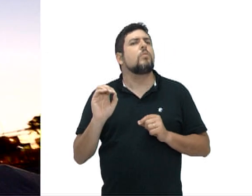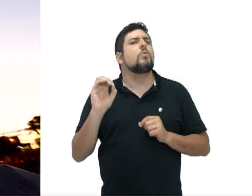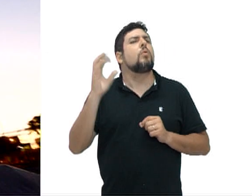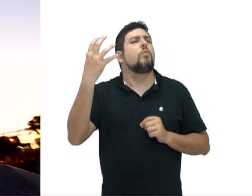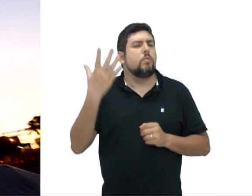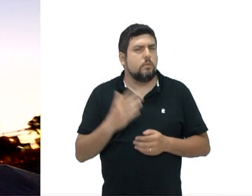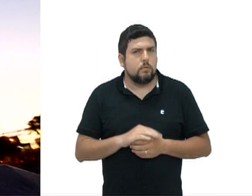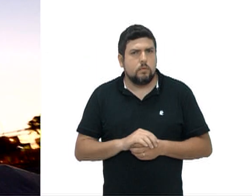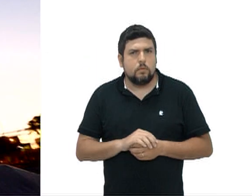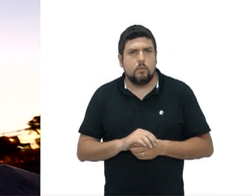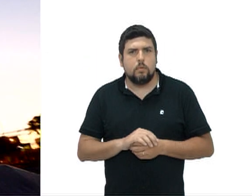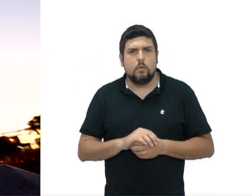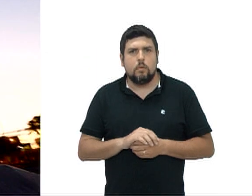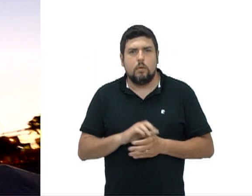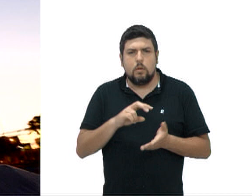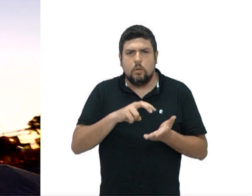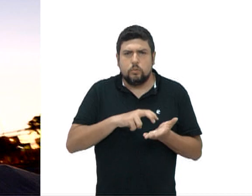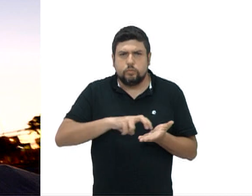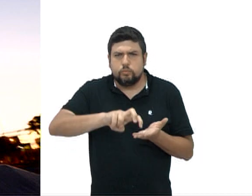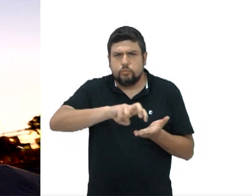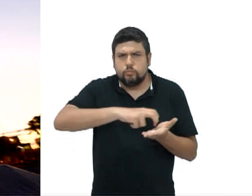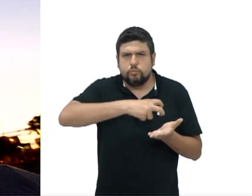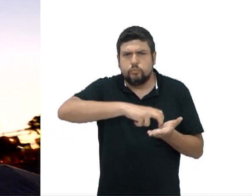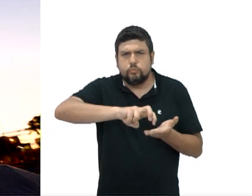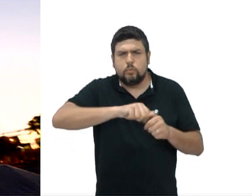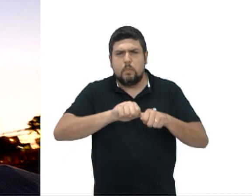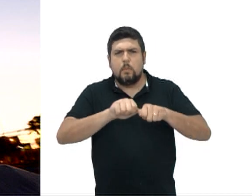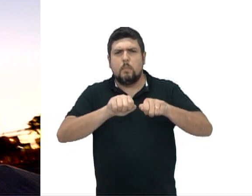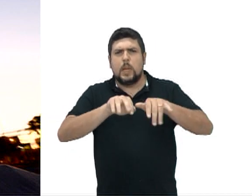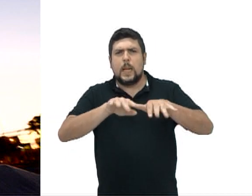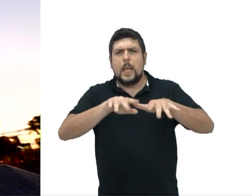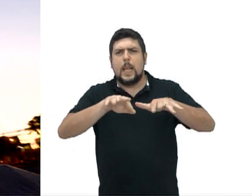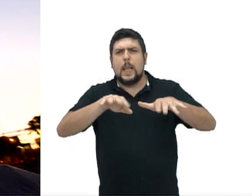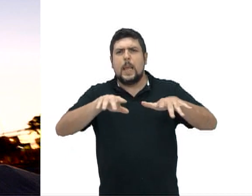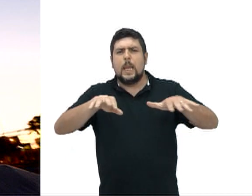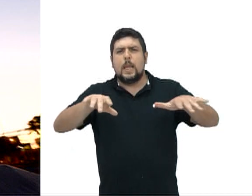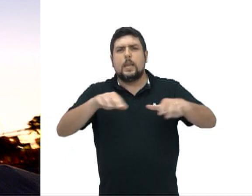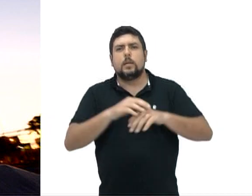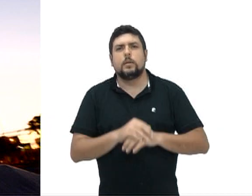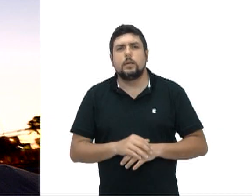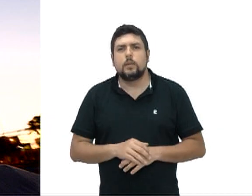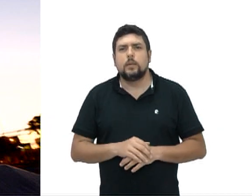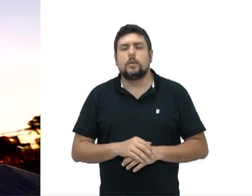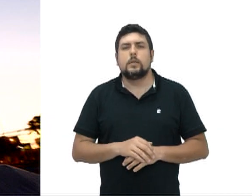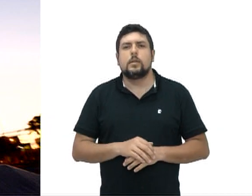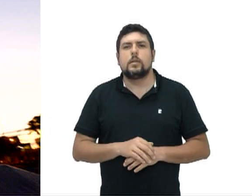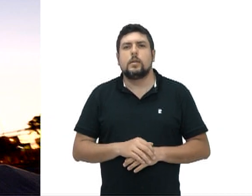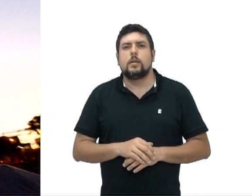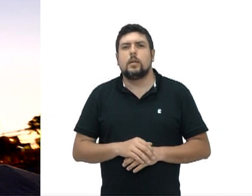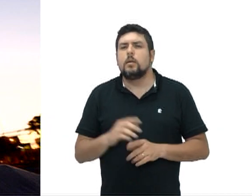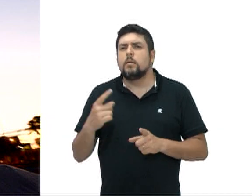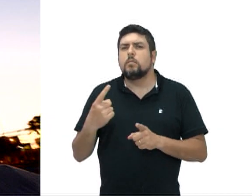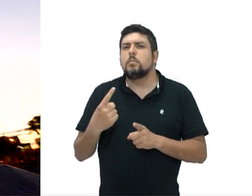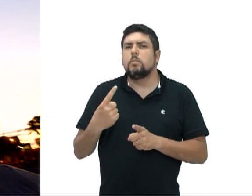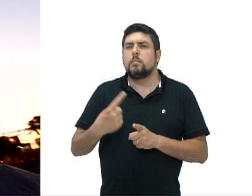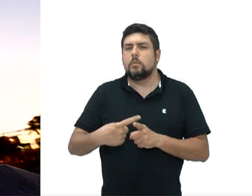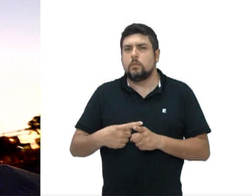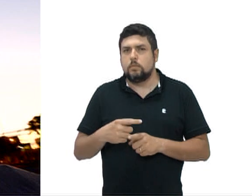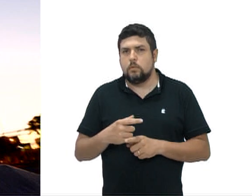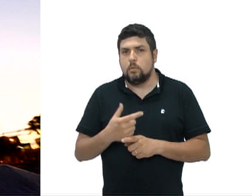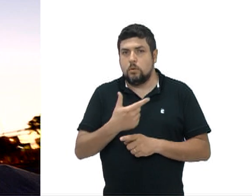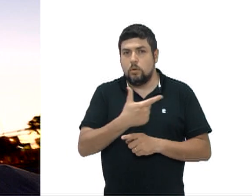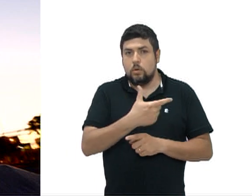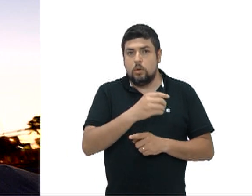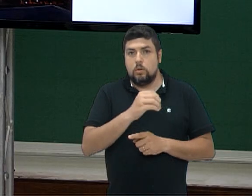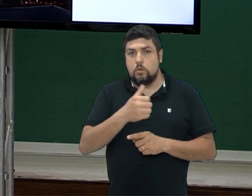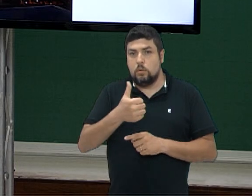o skate ele se populariza cada vez mais, né? Por tudo aquilo que a gente já falou antes. Só que nesse período, como a gente já